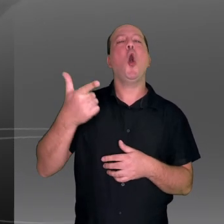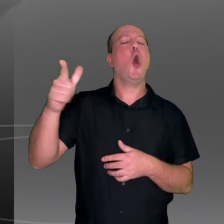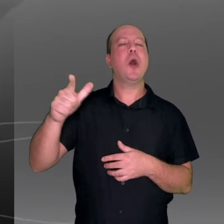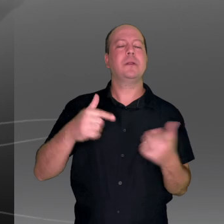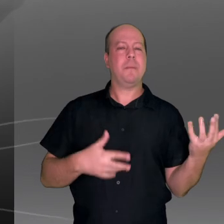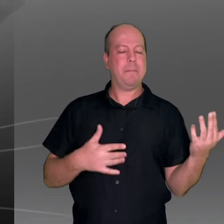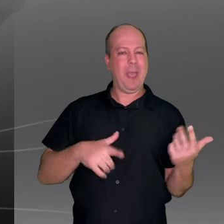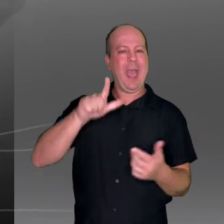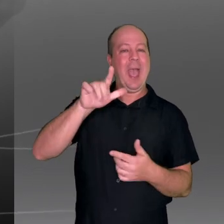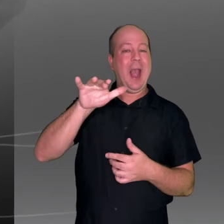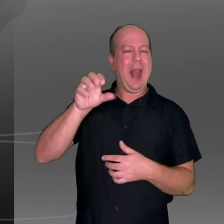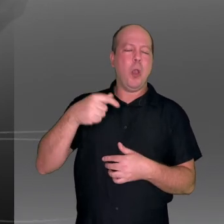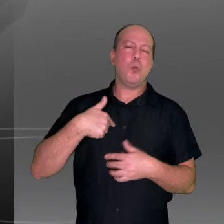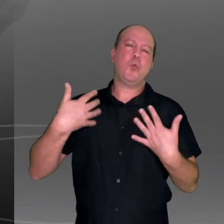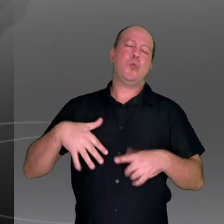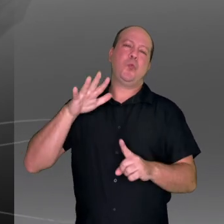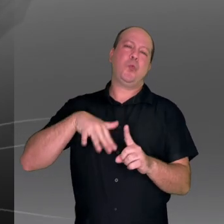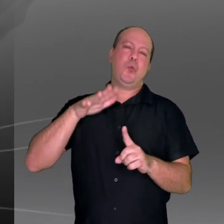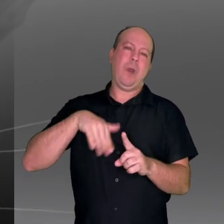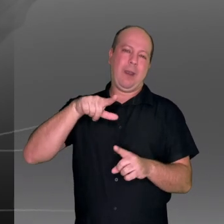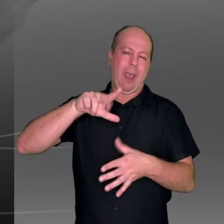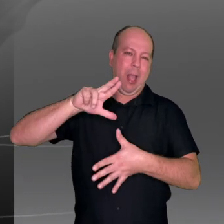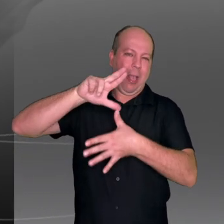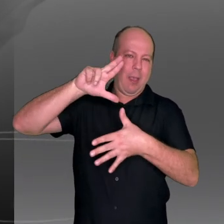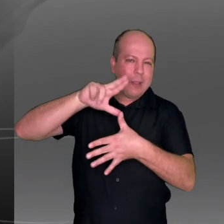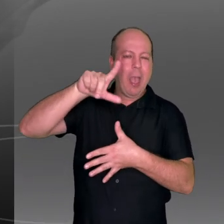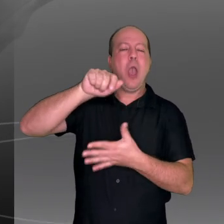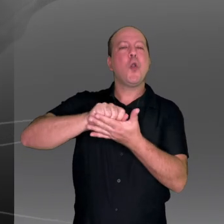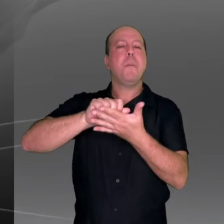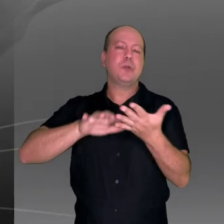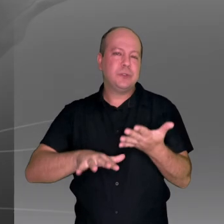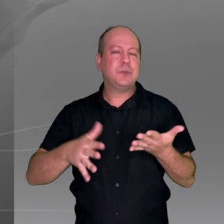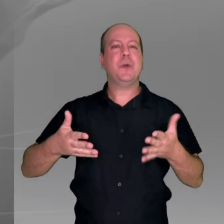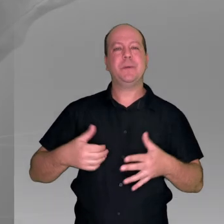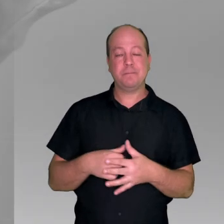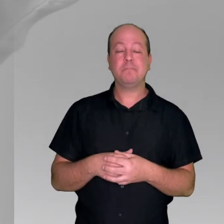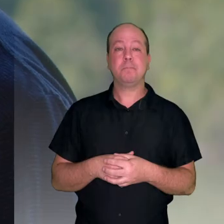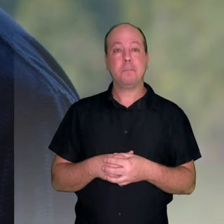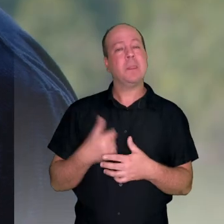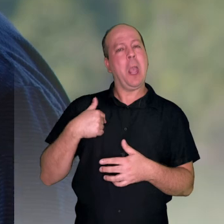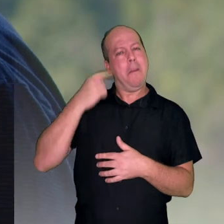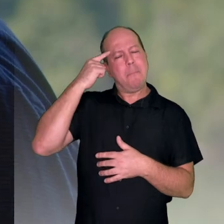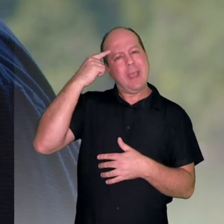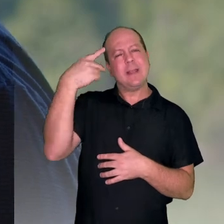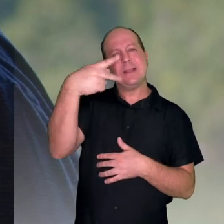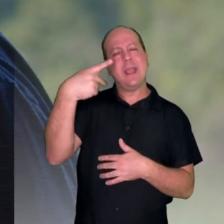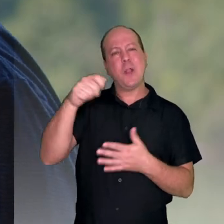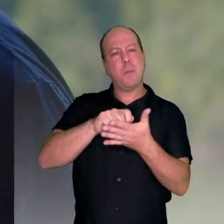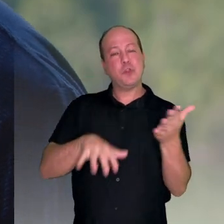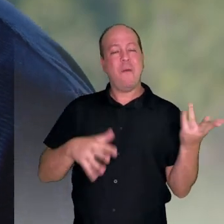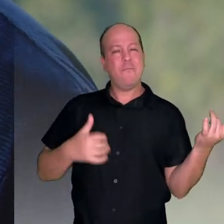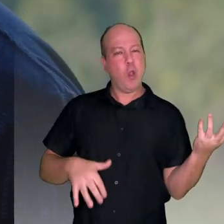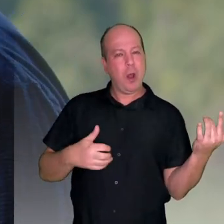Agora, a outra obra que a gente toca é do Léo Brauer, quer dizer, um ídolo pra gente aqui na América Latina, o grande compositor. A gente pensa nele